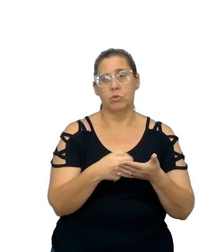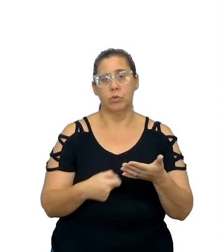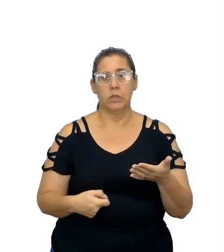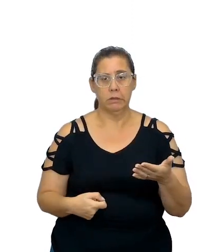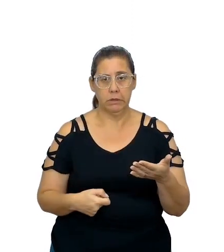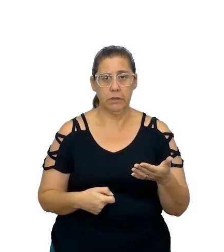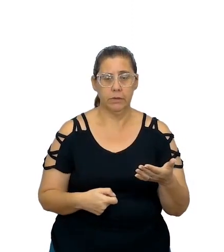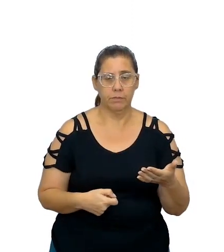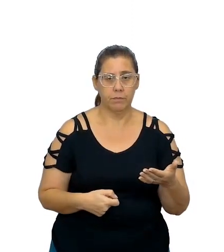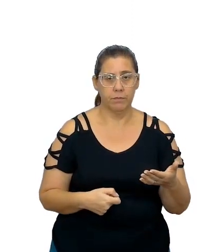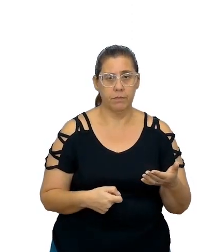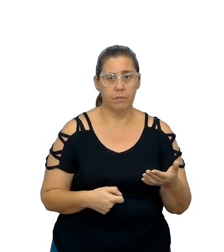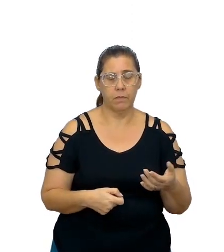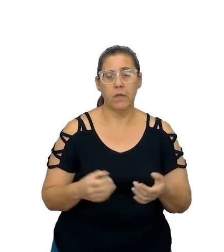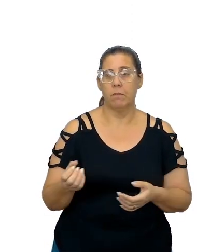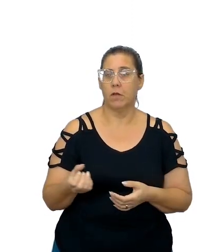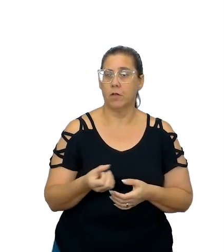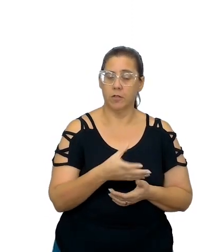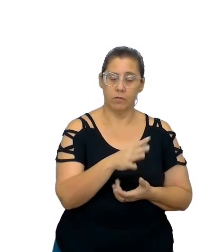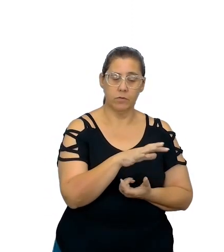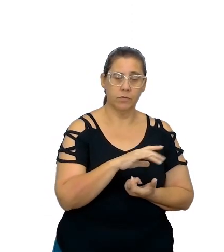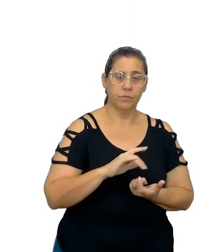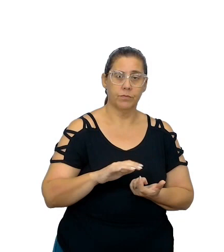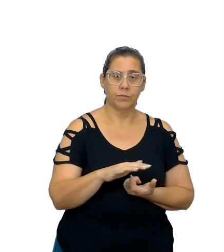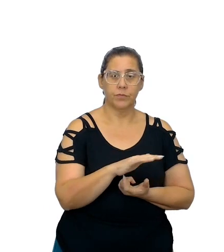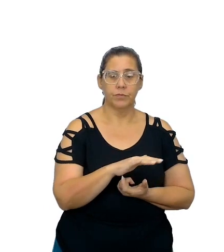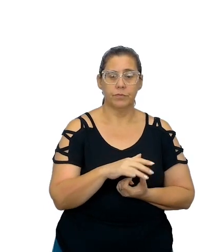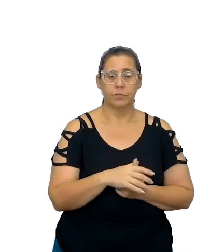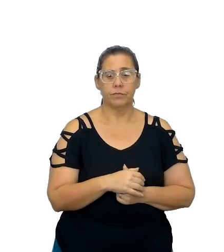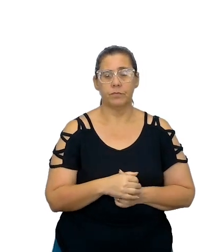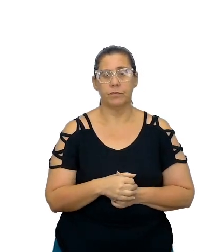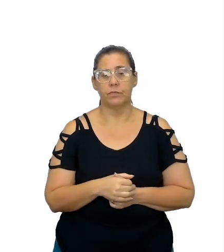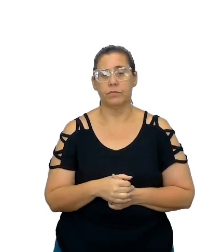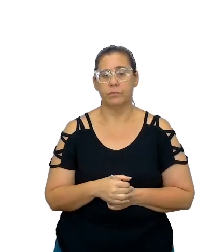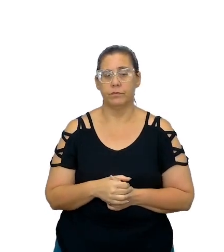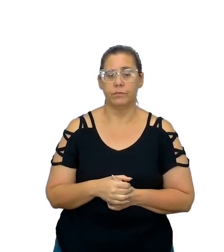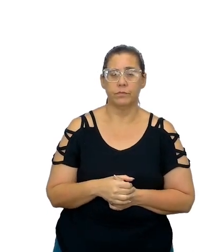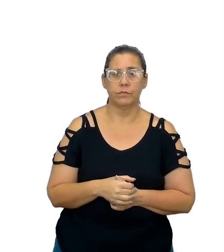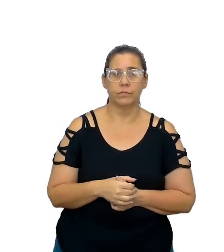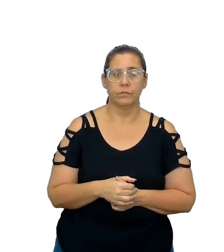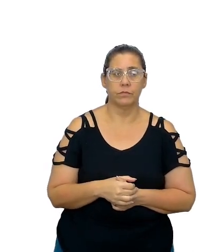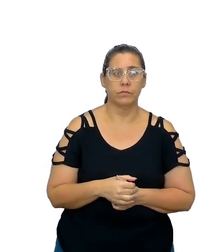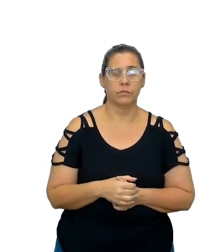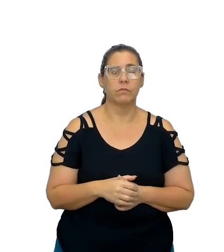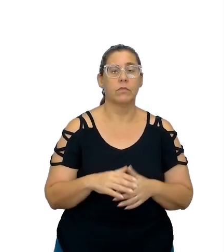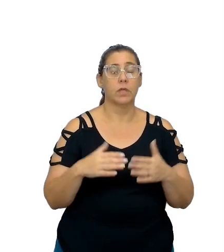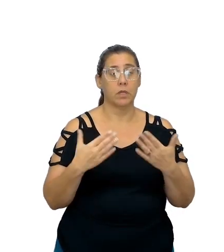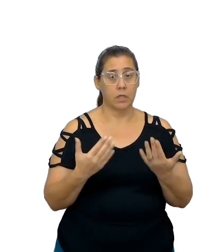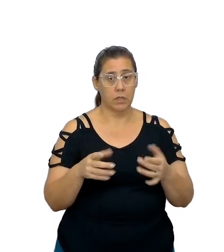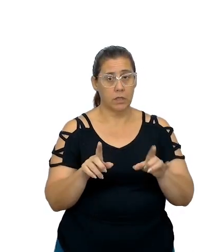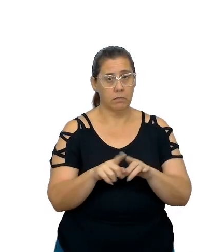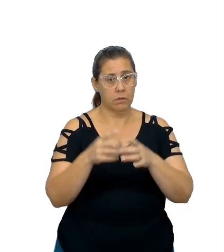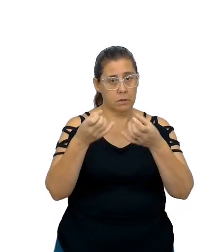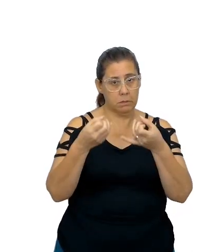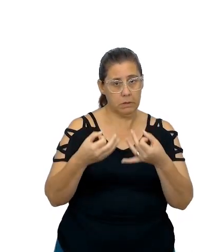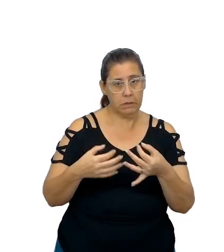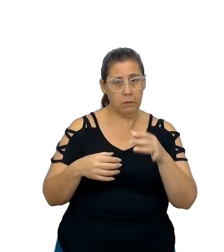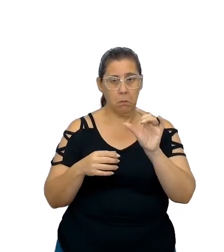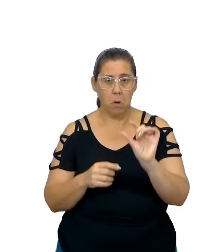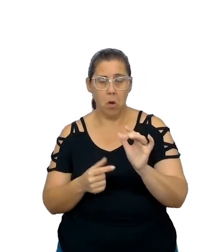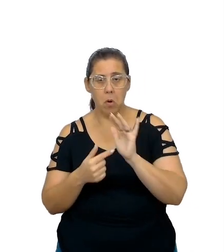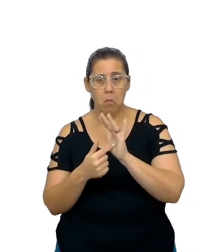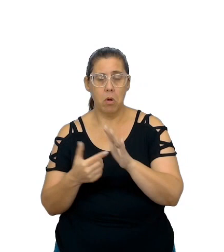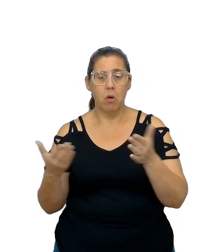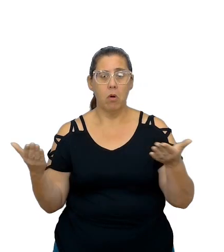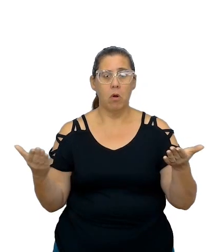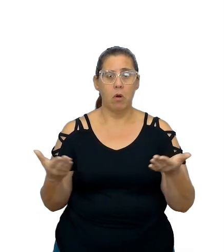impulsionaram novos letramentos, tá? E aí, falando um pouco daquilo que nós vamos tratar aqui